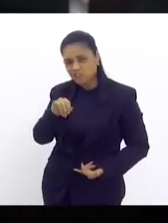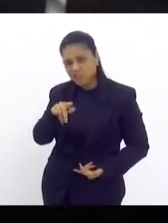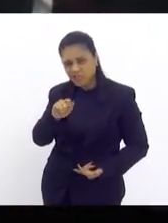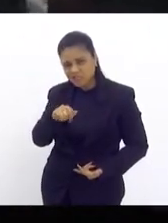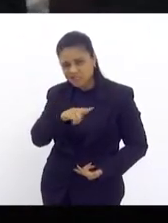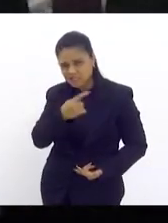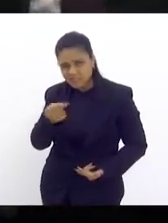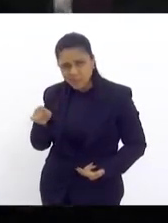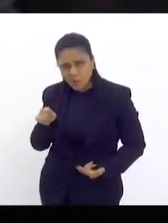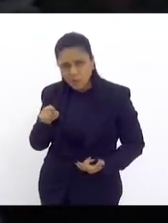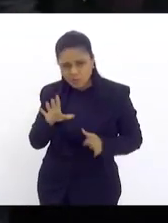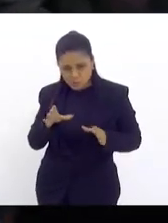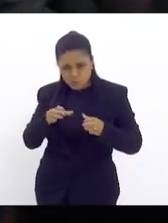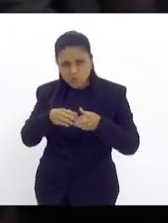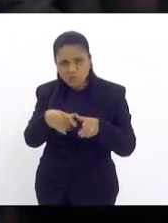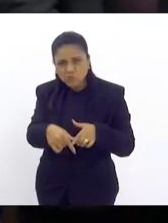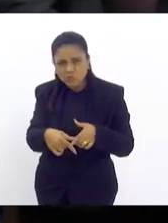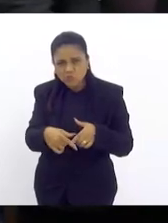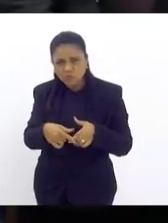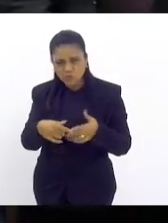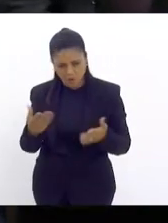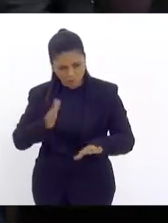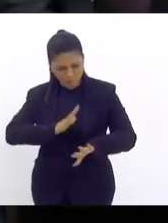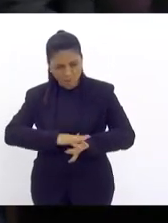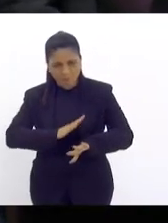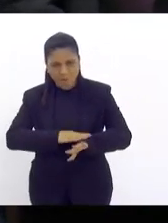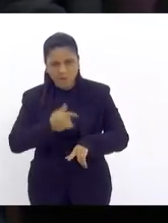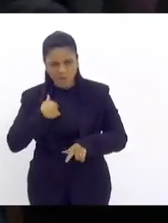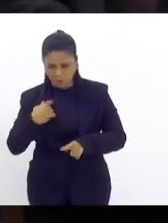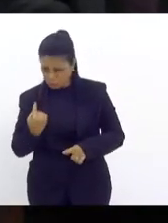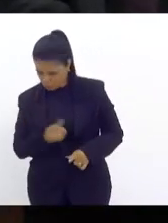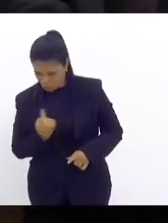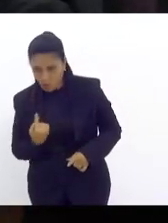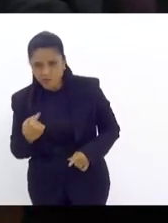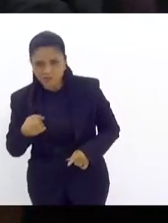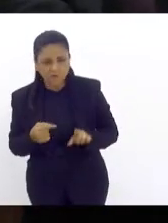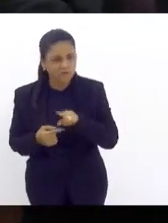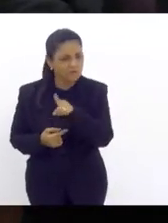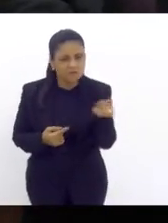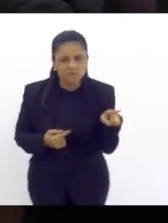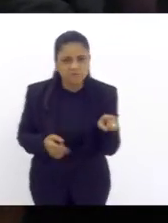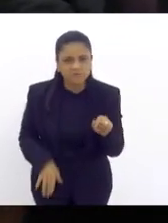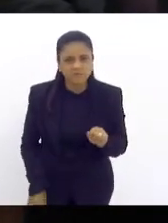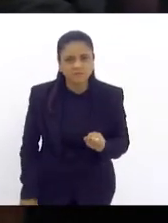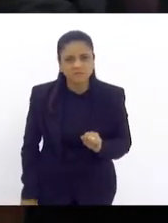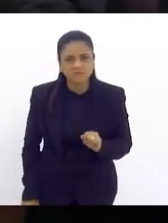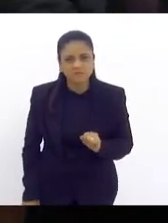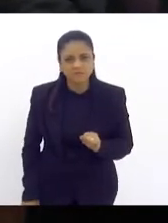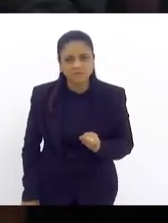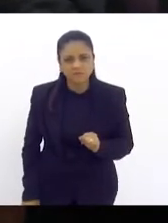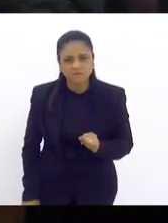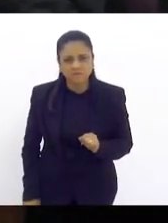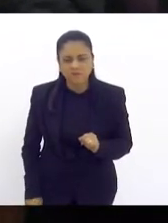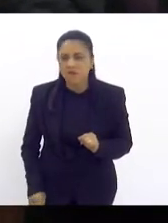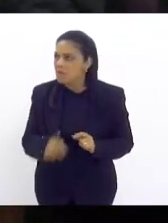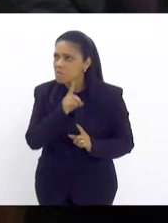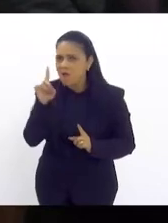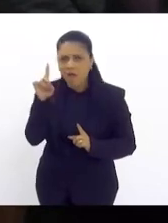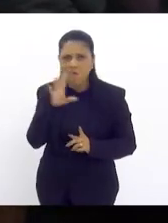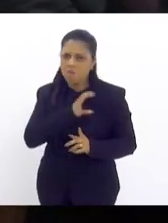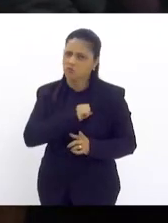tendo indignação seletiva nesse momento somos nós ou somos excelências pelo amor de Deus